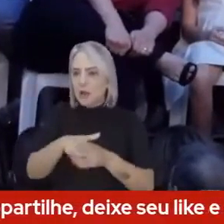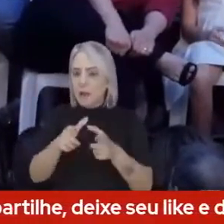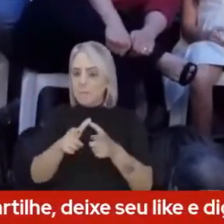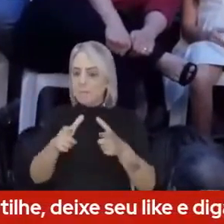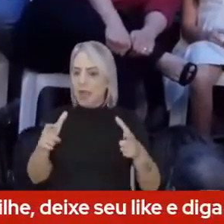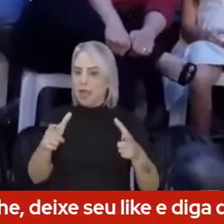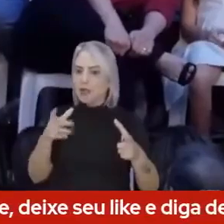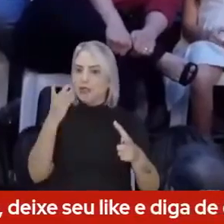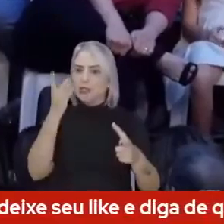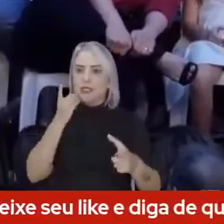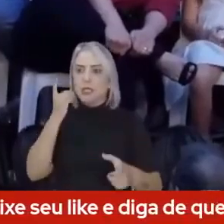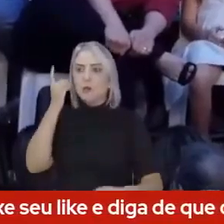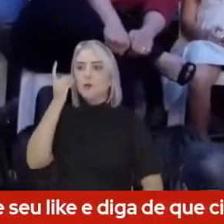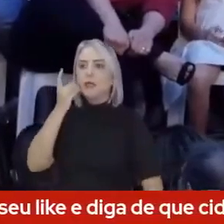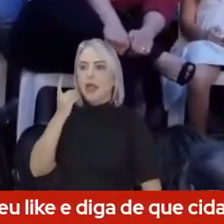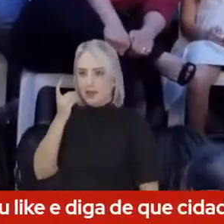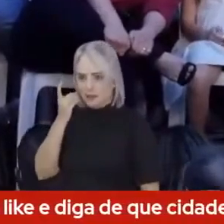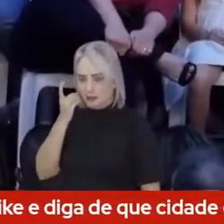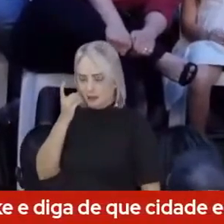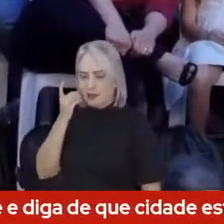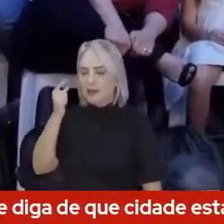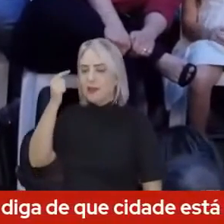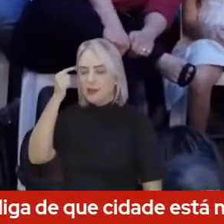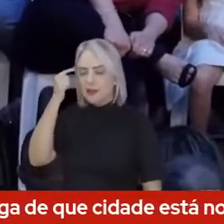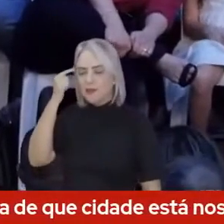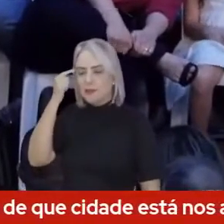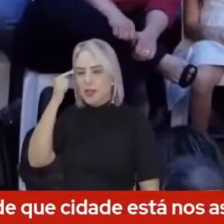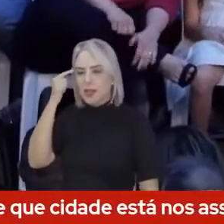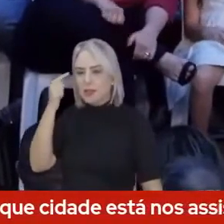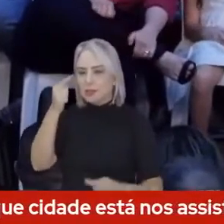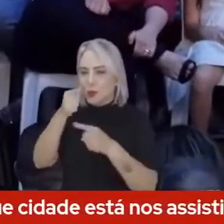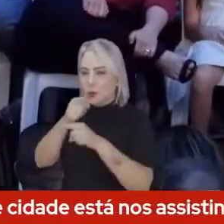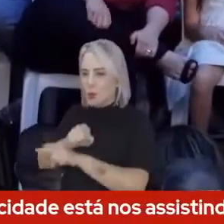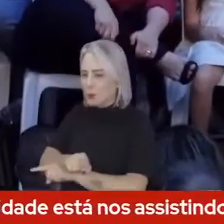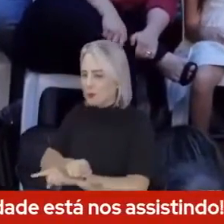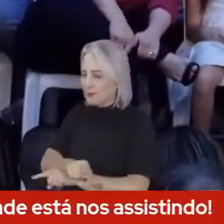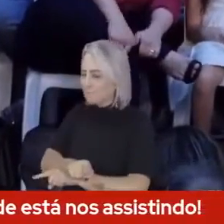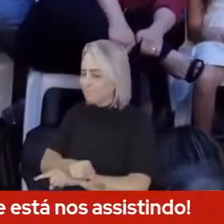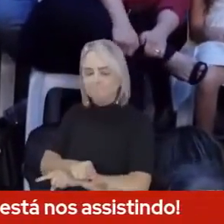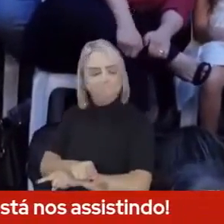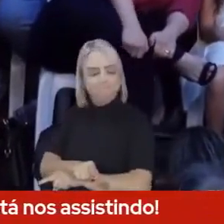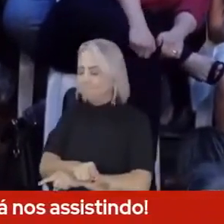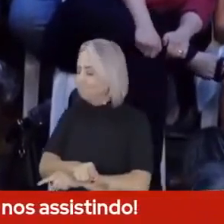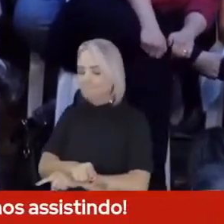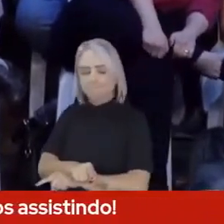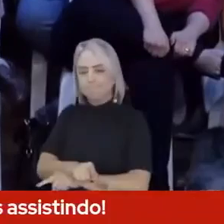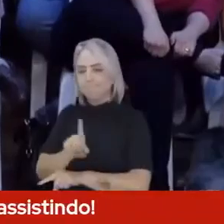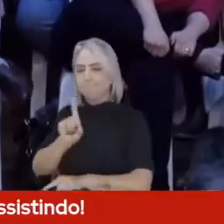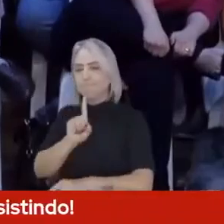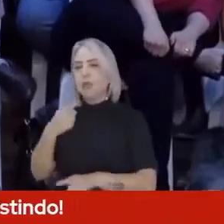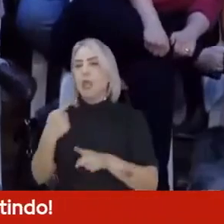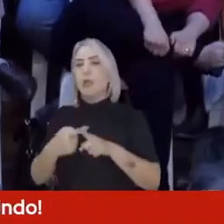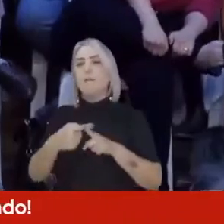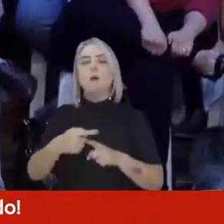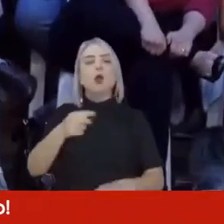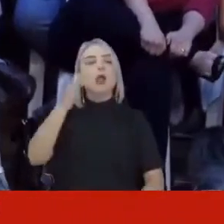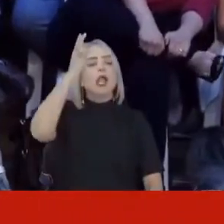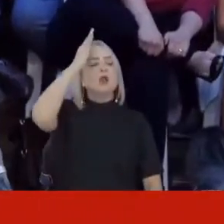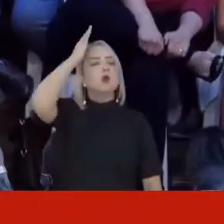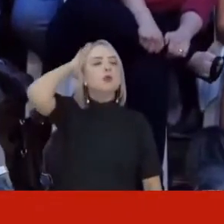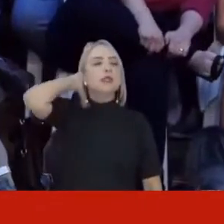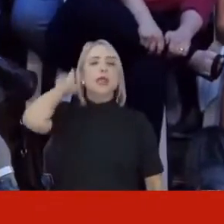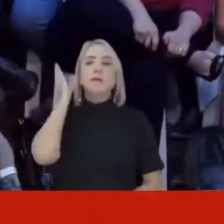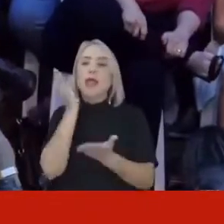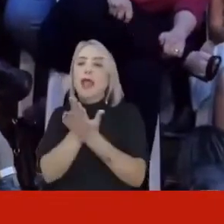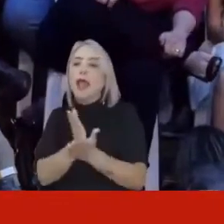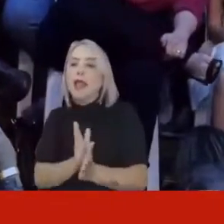deputados que pensa contrário ao que você pensa, você veja uma coisa, por que que o Temer acabou